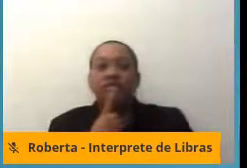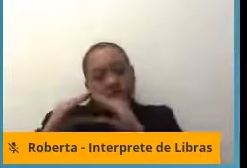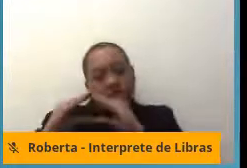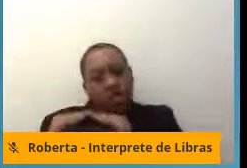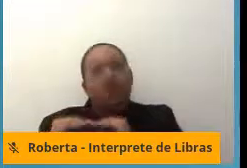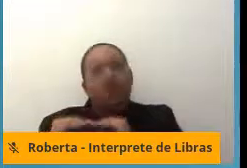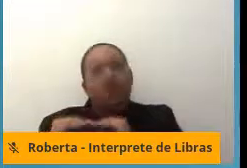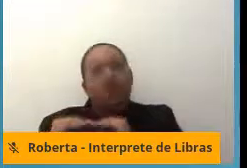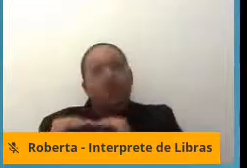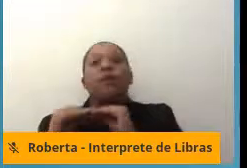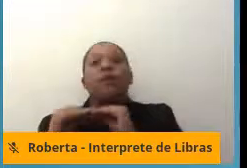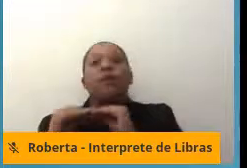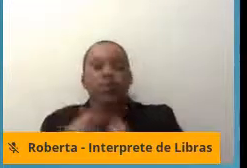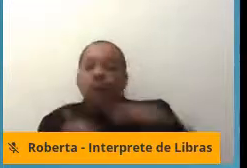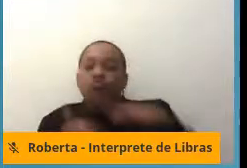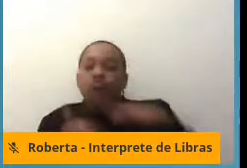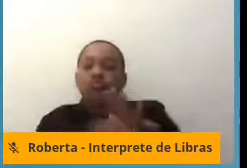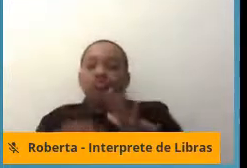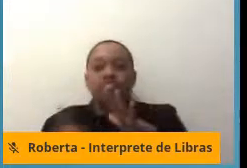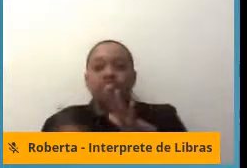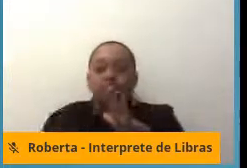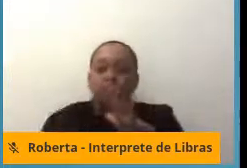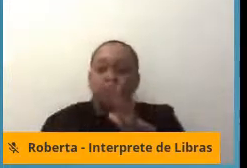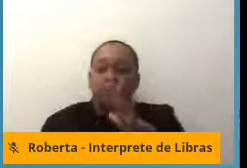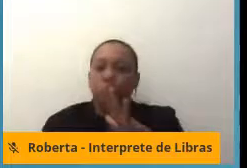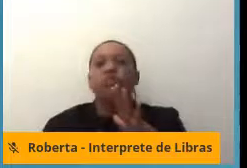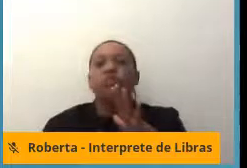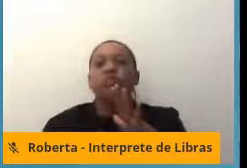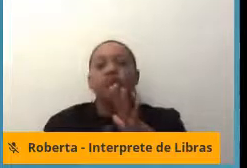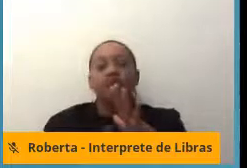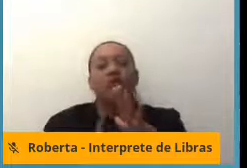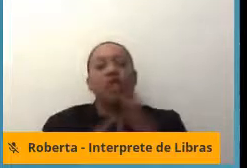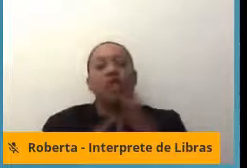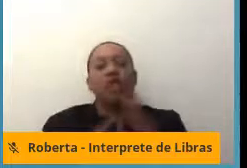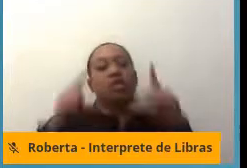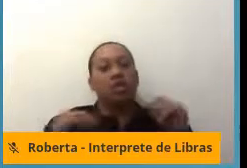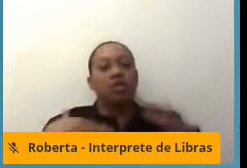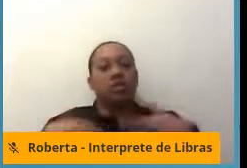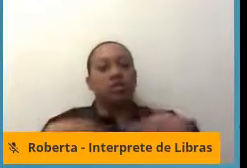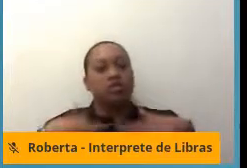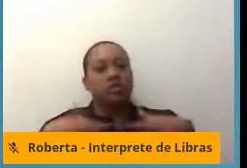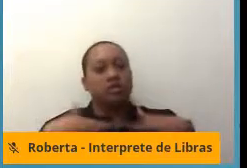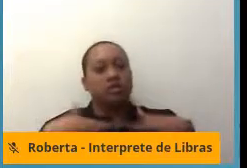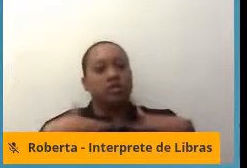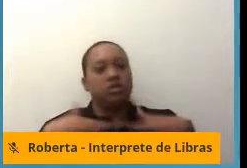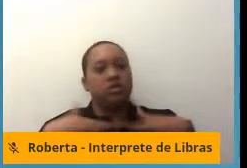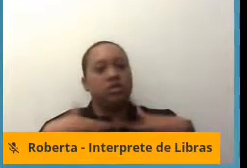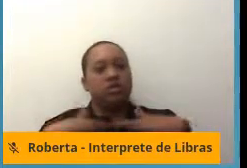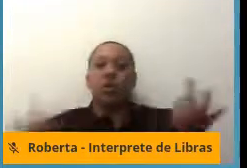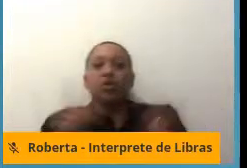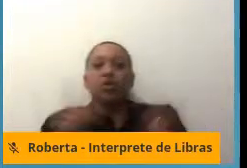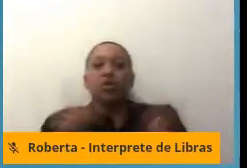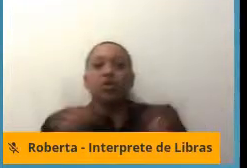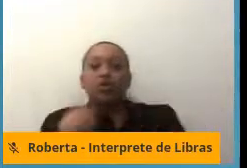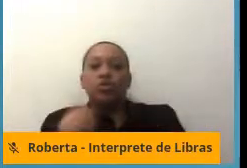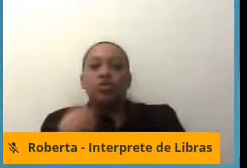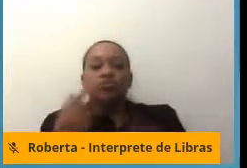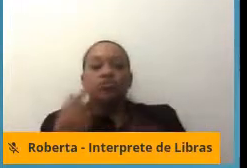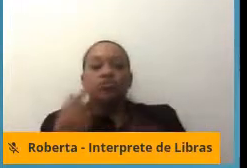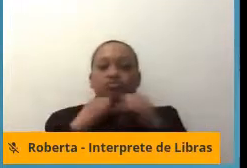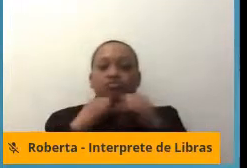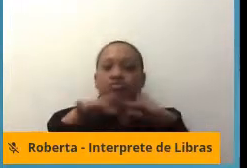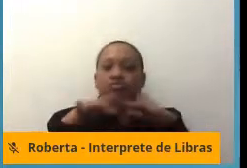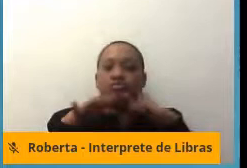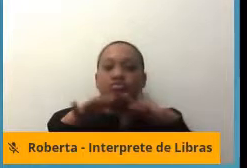maneira como a gente propaga o contágio. Bom, e aí vem aquela pergunta, né? Uma pergunta que eu